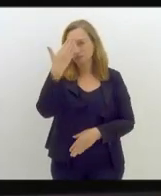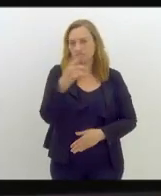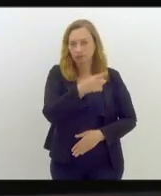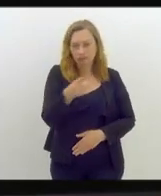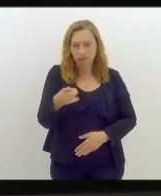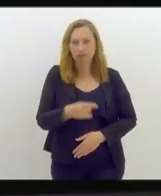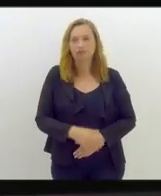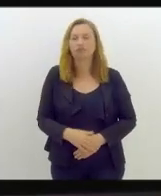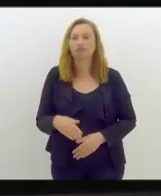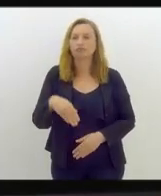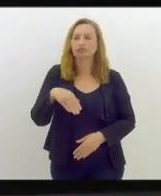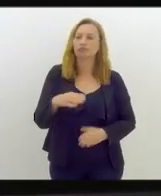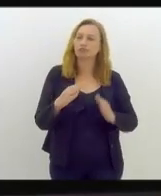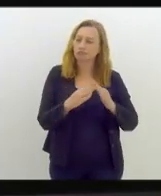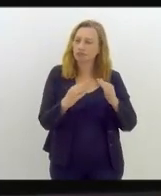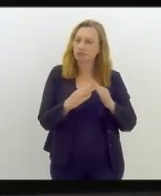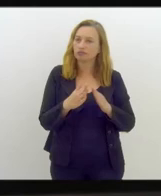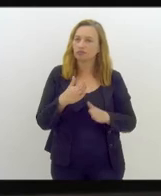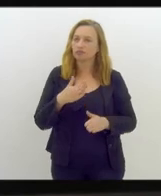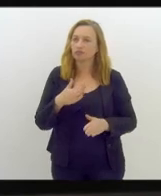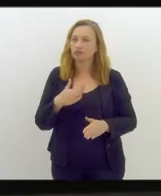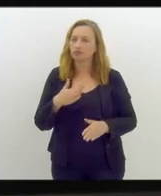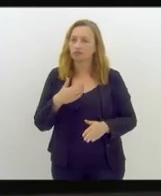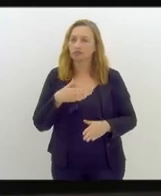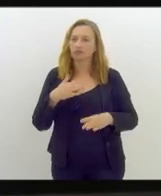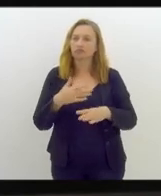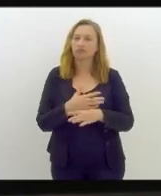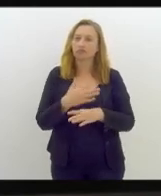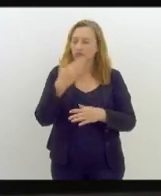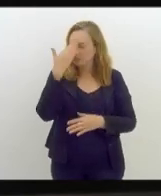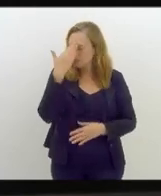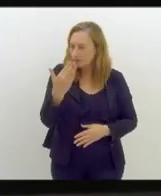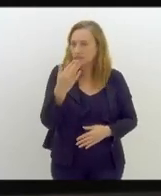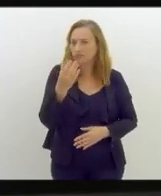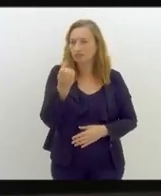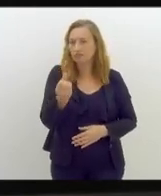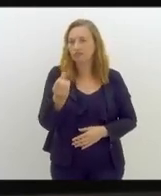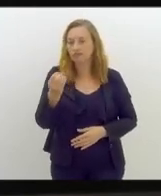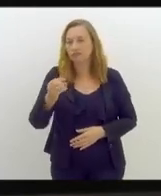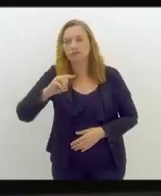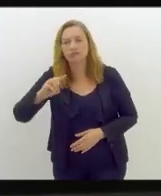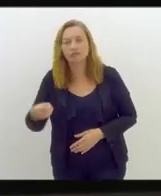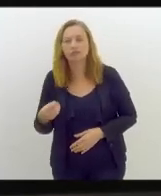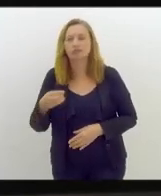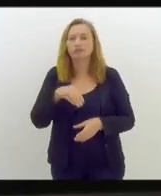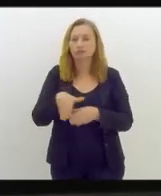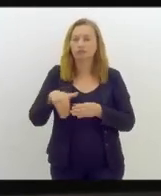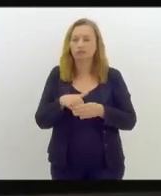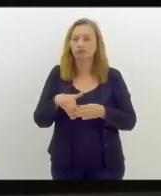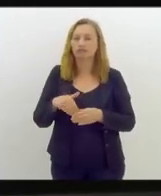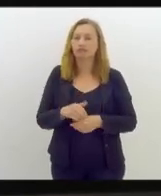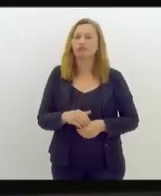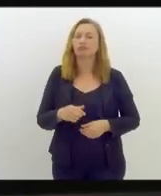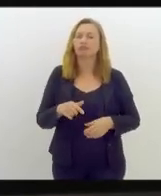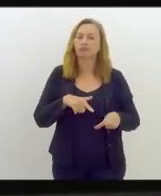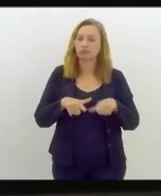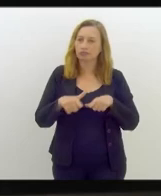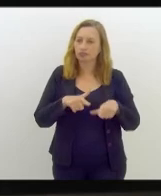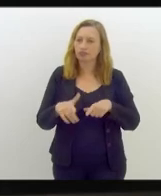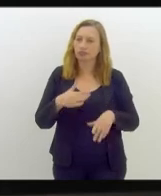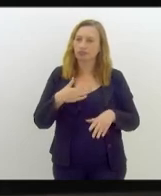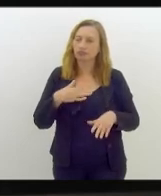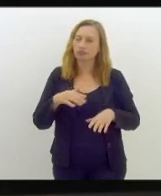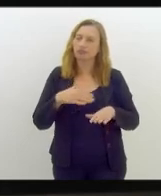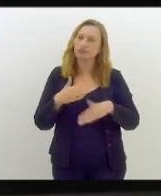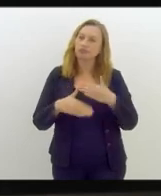você, morador da minha região da Zona Oeste. Obrigado pelos 60 mil votos que eu tive nas urnas, fruto do trabalho que eu desenvolvo